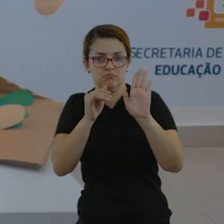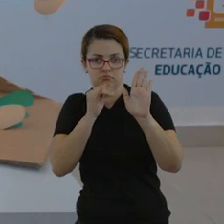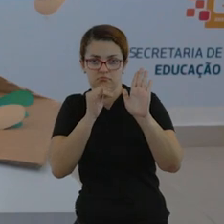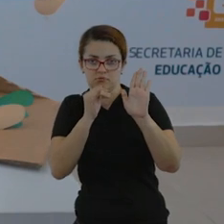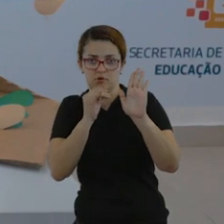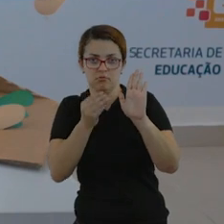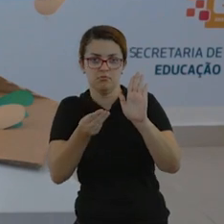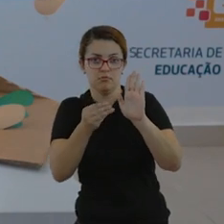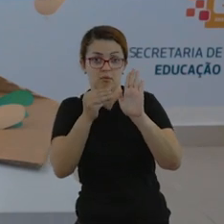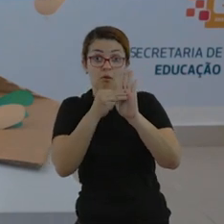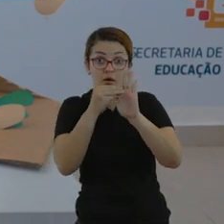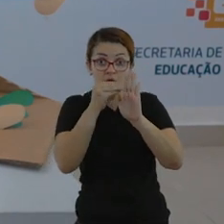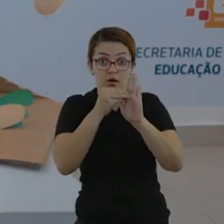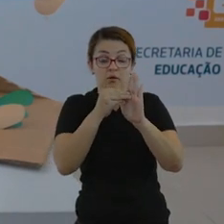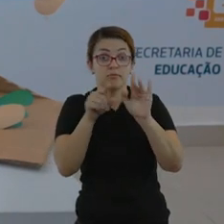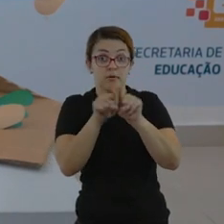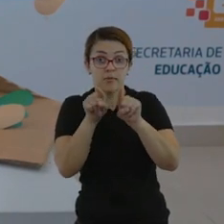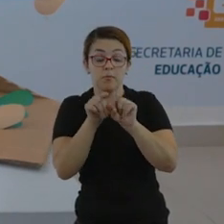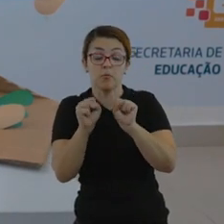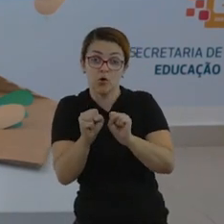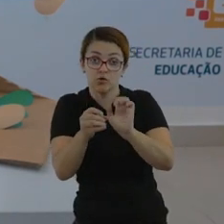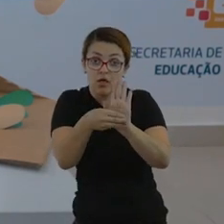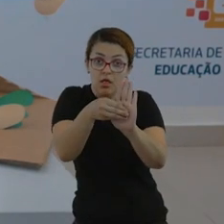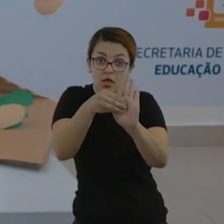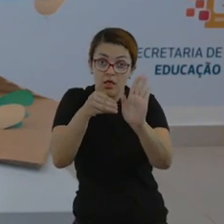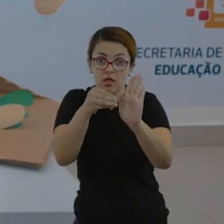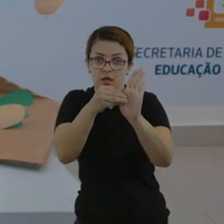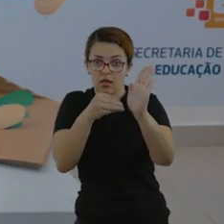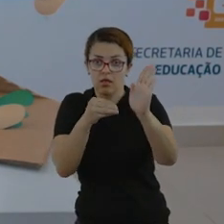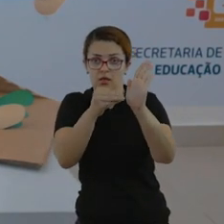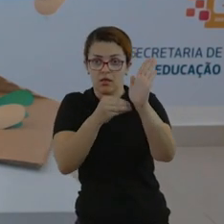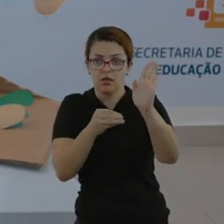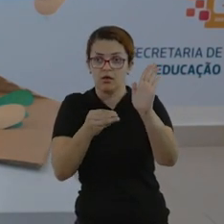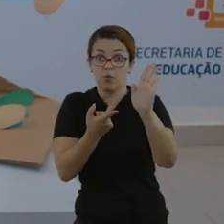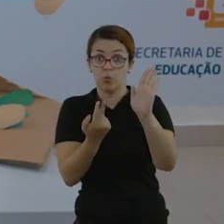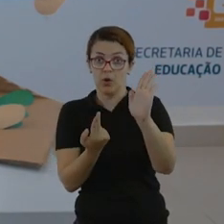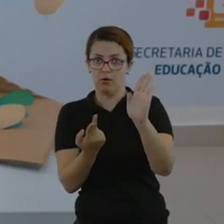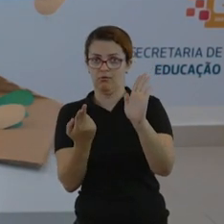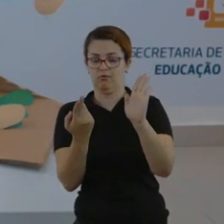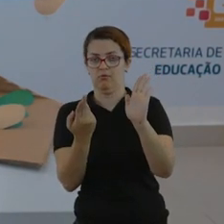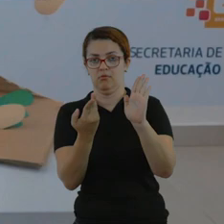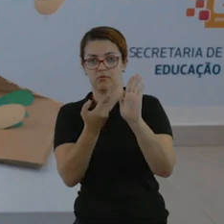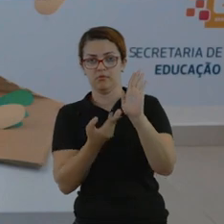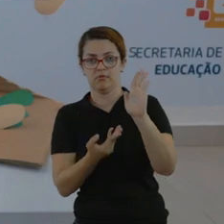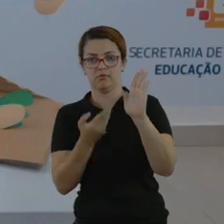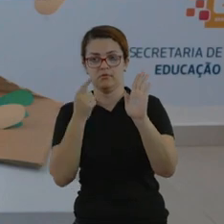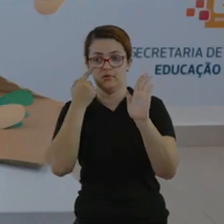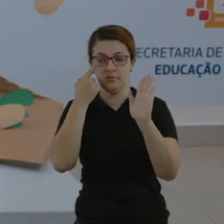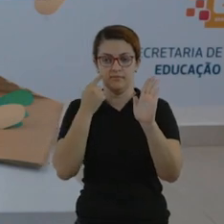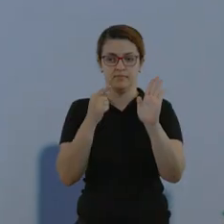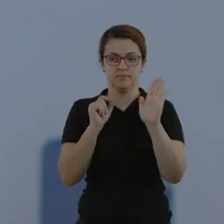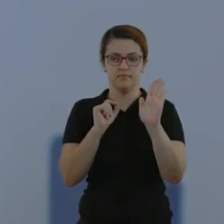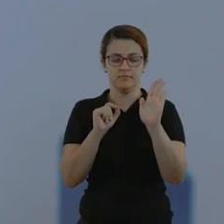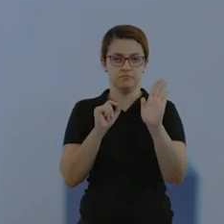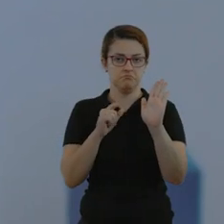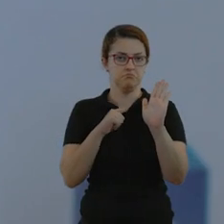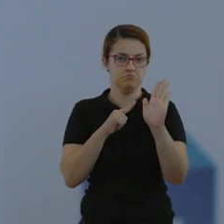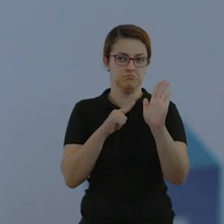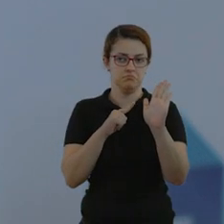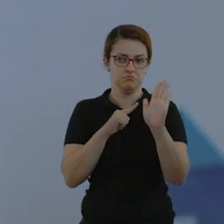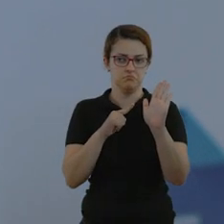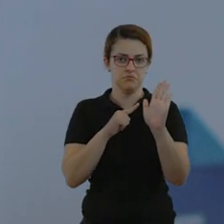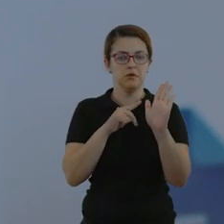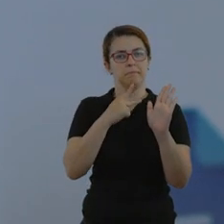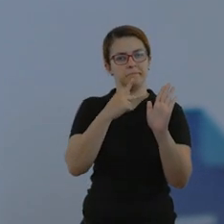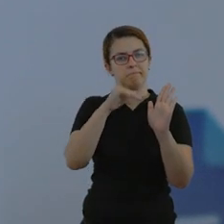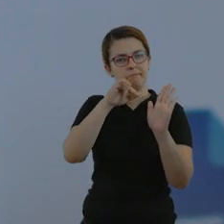na folha, você também pode colocar ele e arrastar. Aí ele vai dar esse efeito aqui, ó, do pinheiro. Aqui na região a